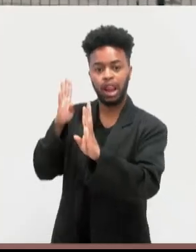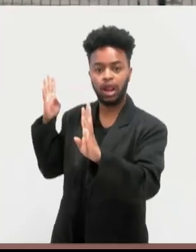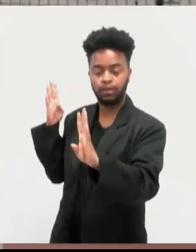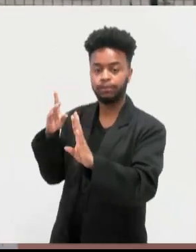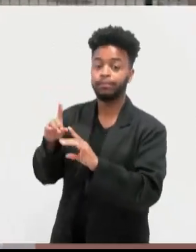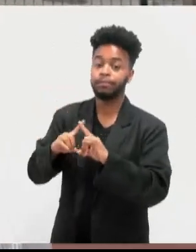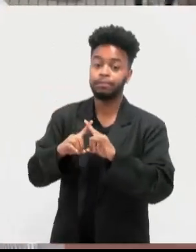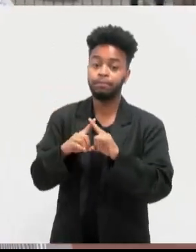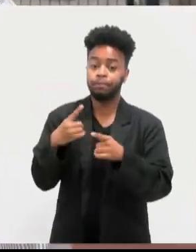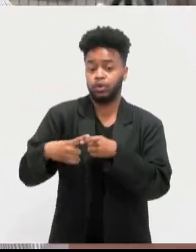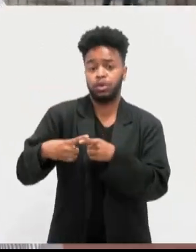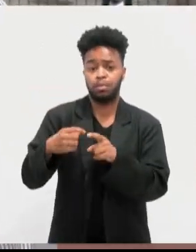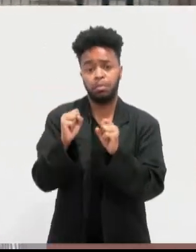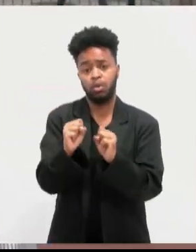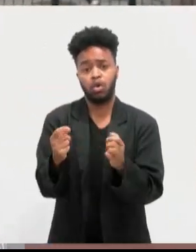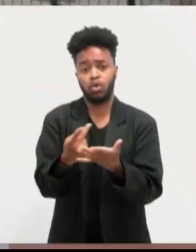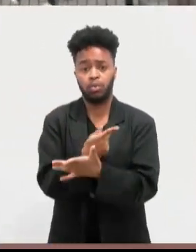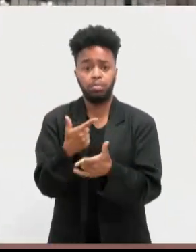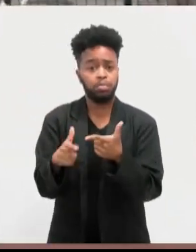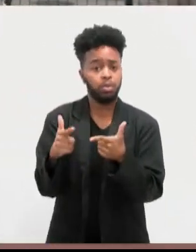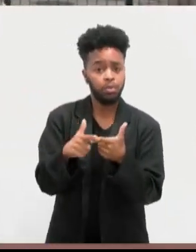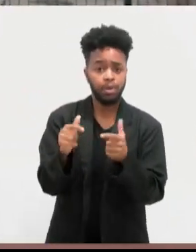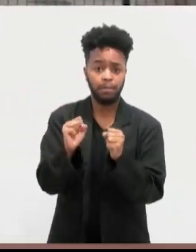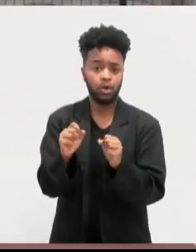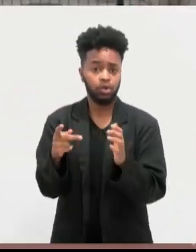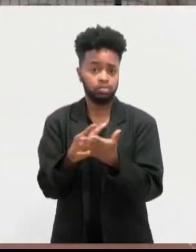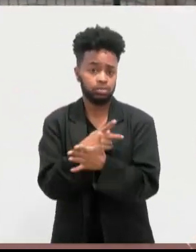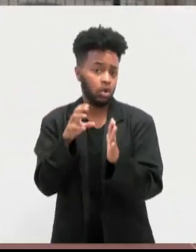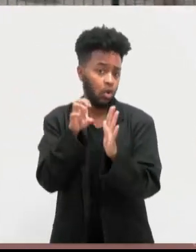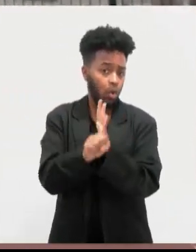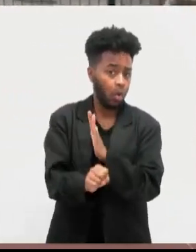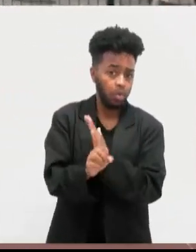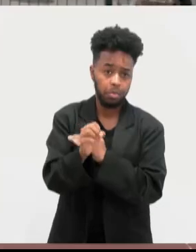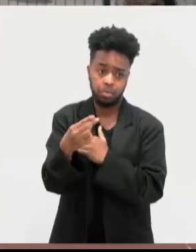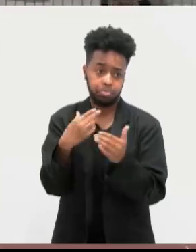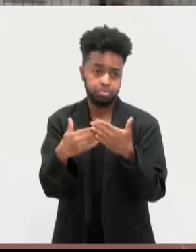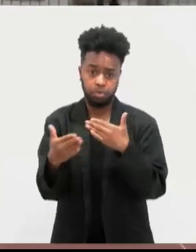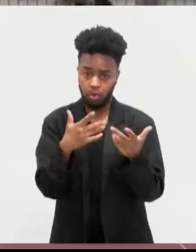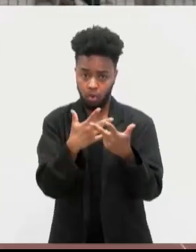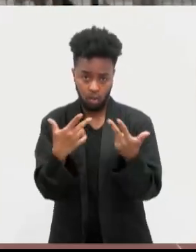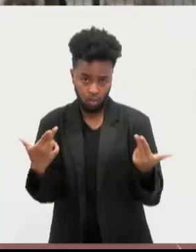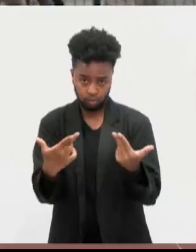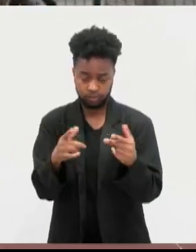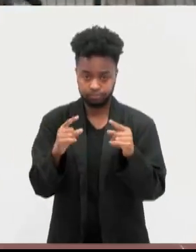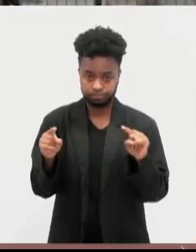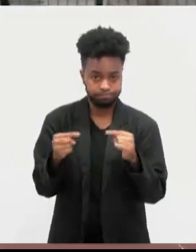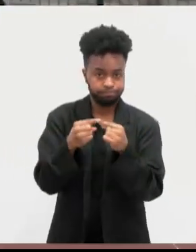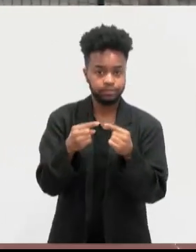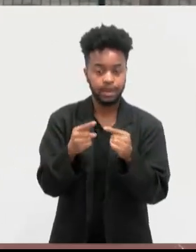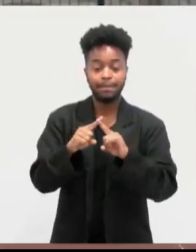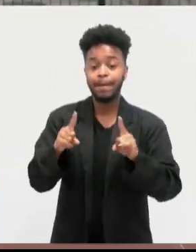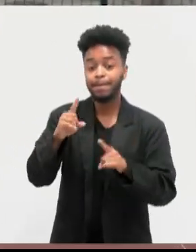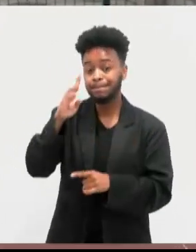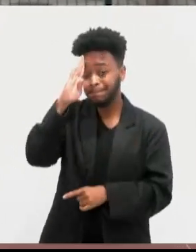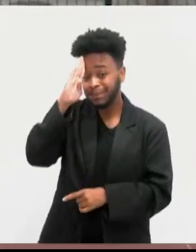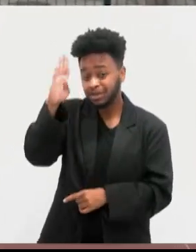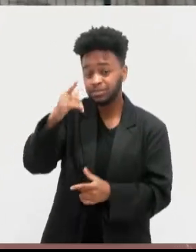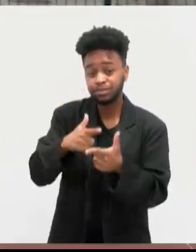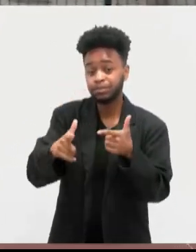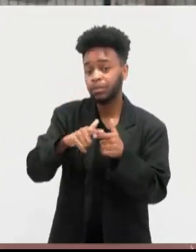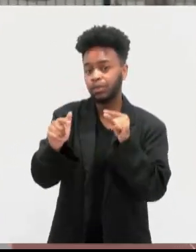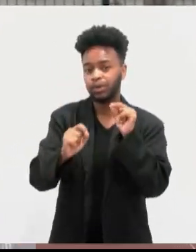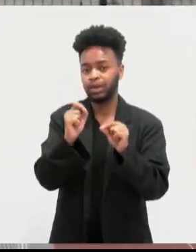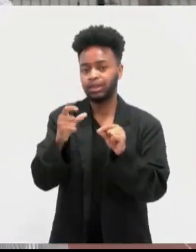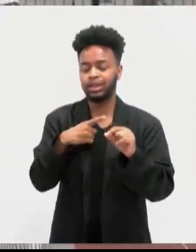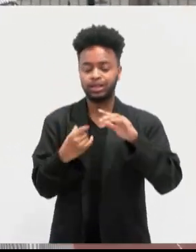pode ocasionar um problema que pode gerar assalto, alguma coisa desse tipo. Mas onde é que está o maior problema? O maior problema é que muitas instituições